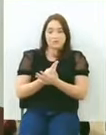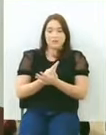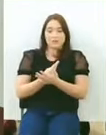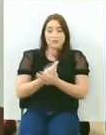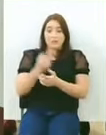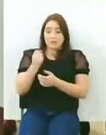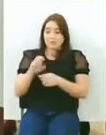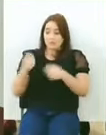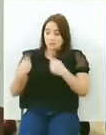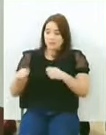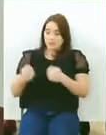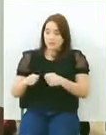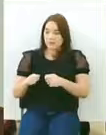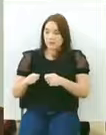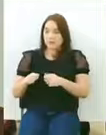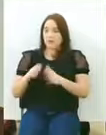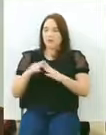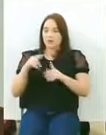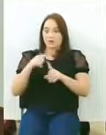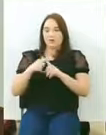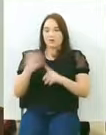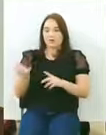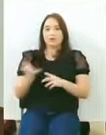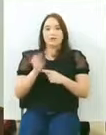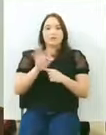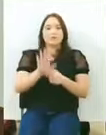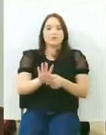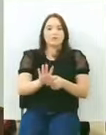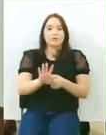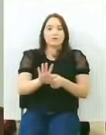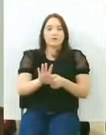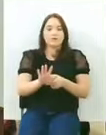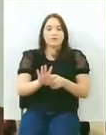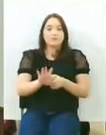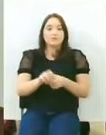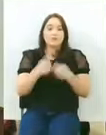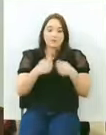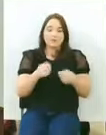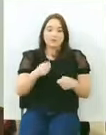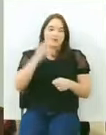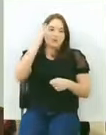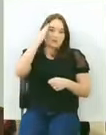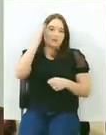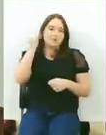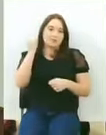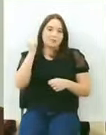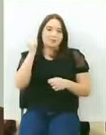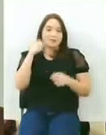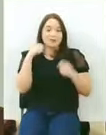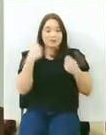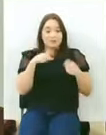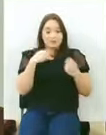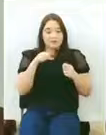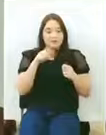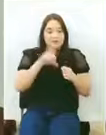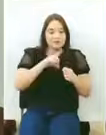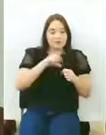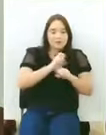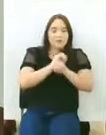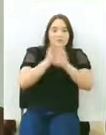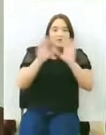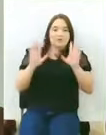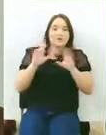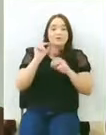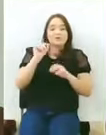Se há uma necessidade, nós queremos sim servir a igreja, mas o faremos com sensatez, com